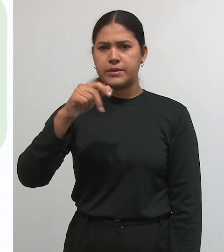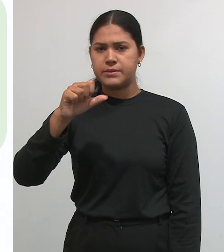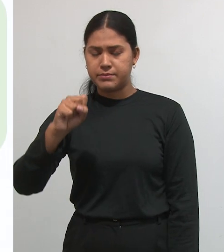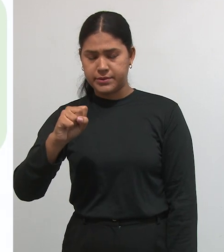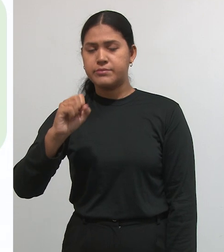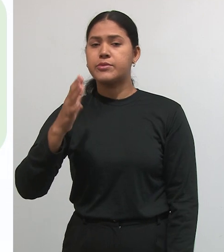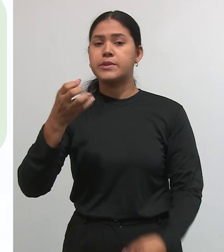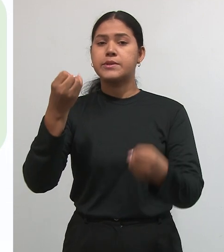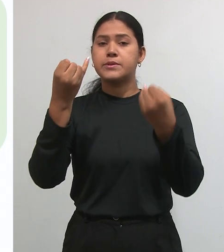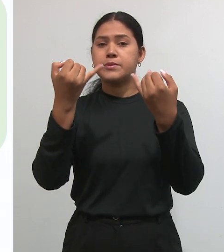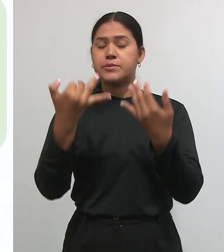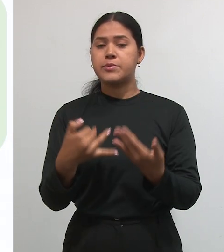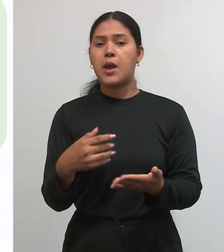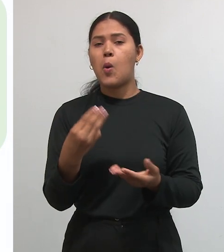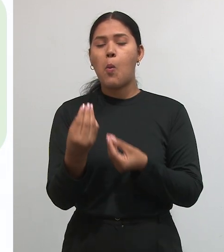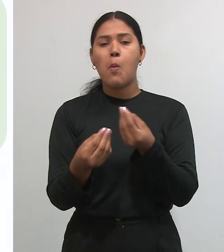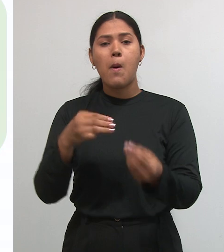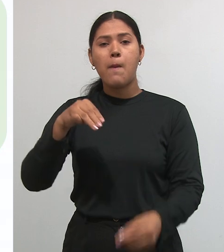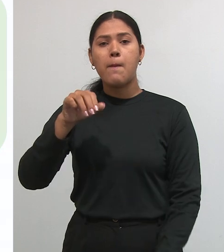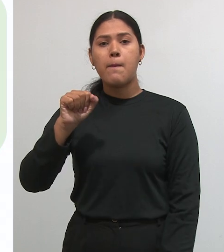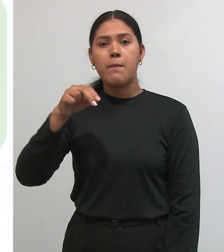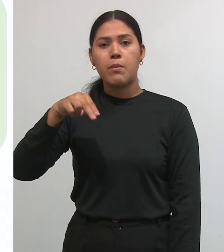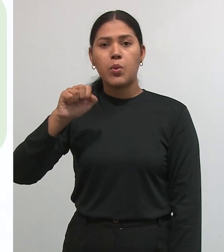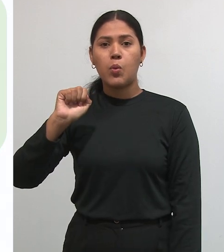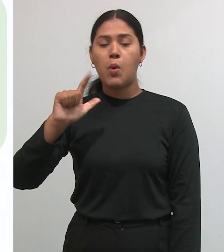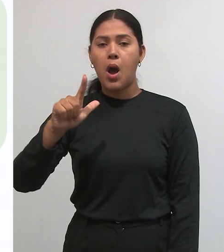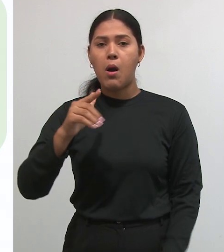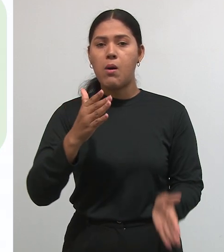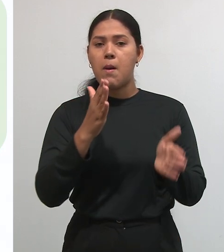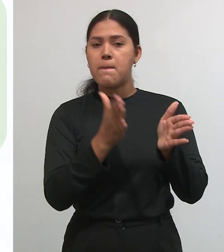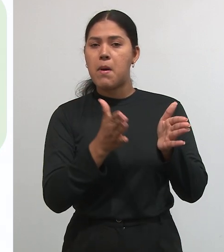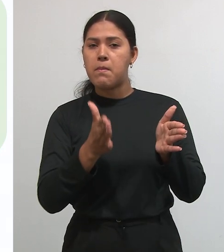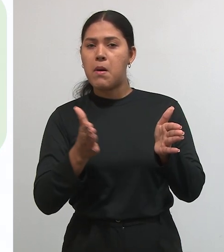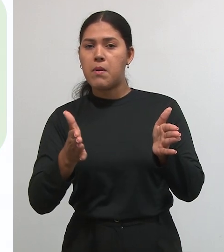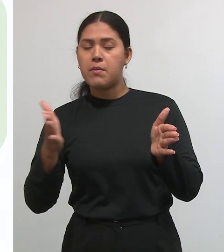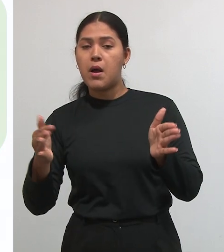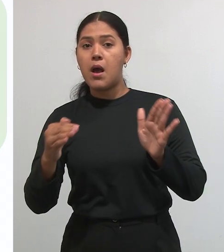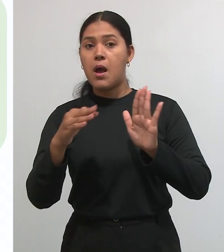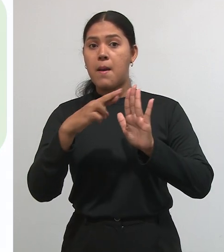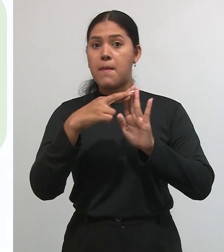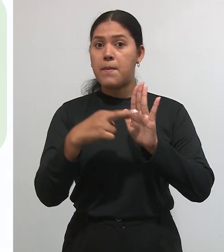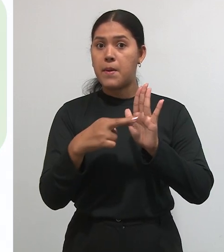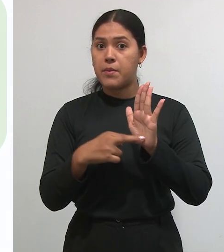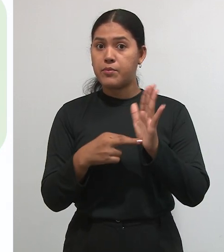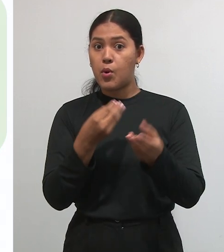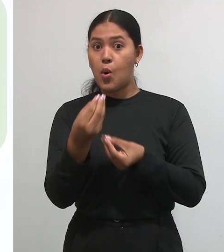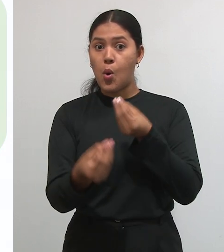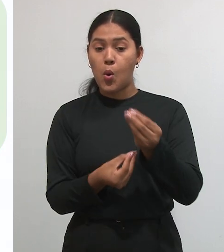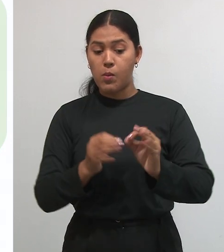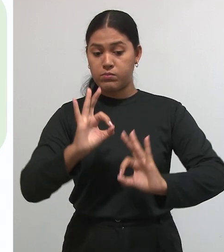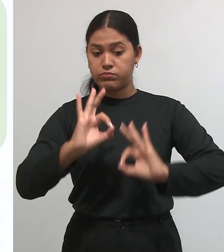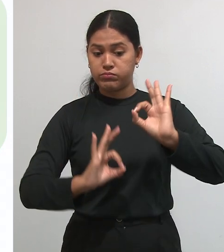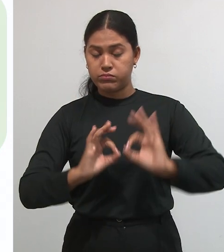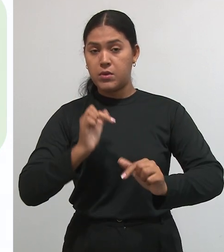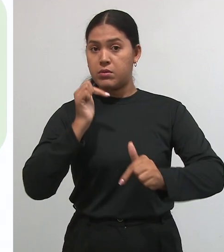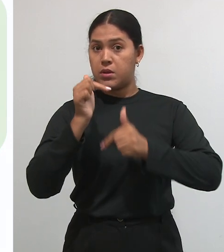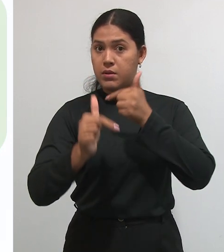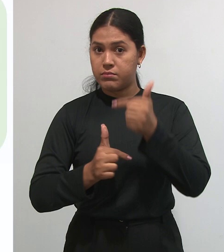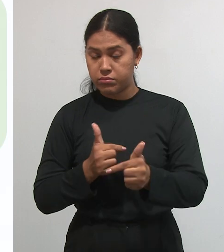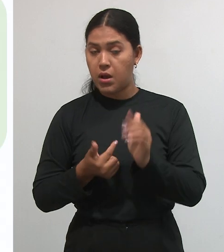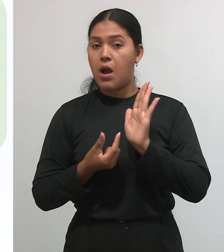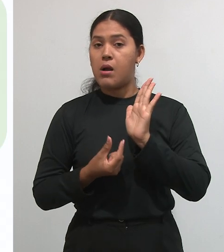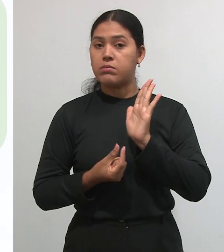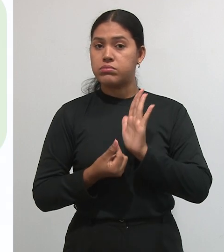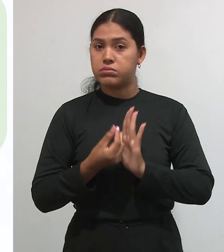o nosso manual, né, de contabilidade aplicada ao setor público. Ele regulamenta os procedimentos contábeis, tá? Sobre execução do